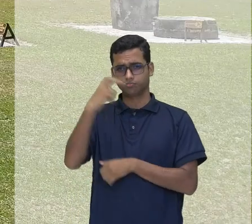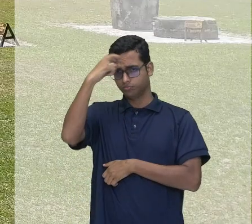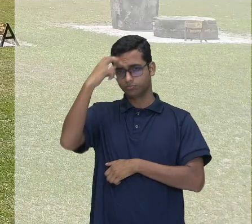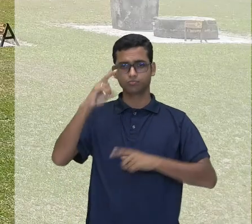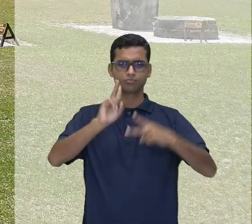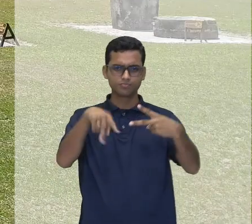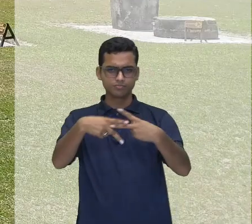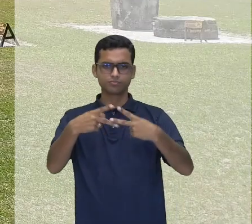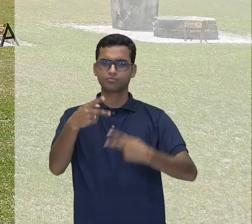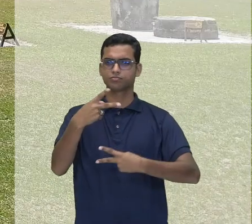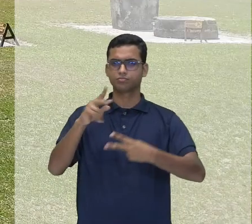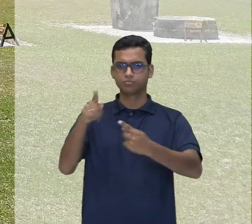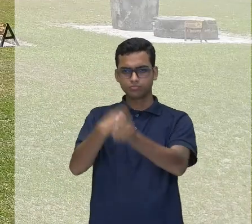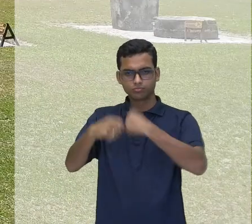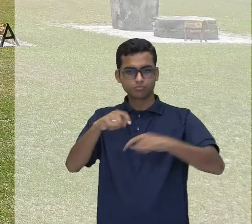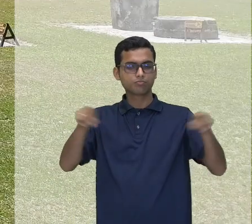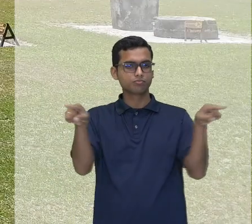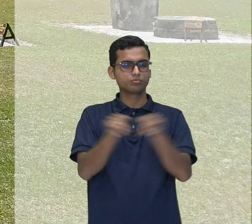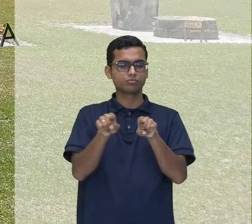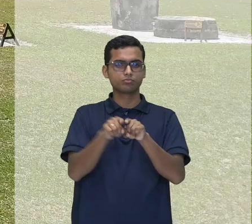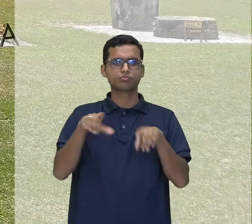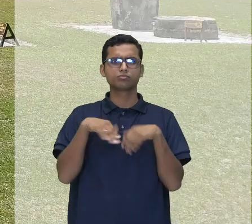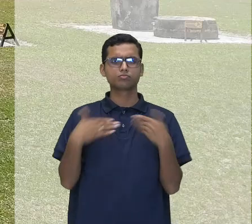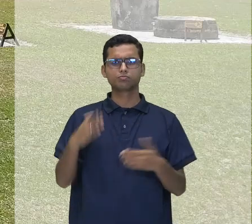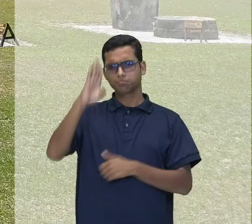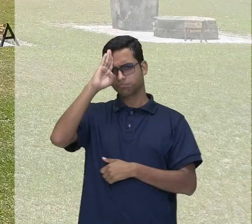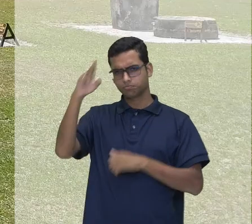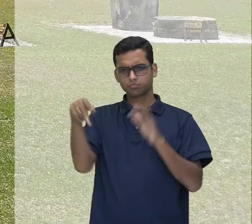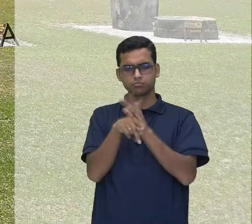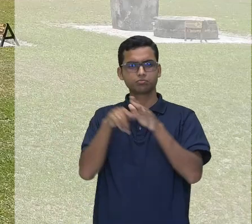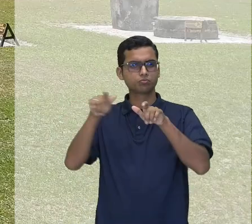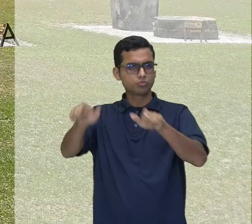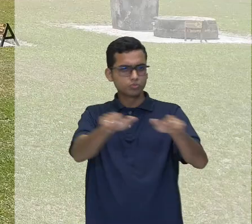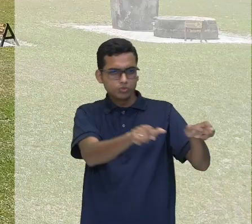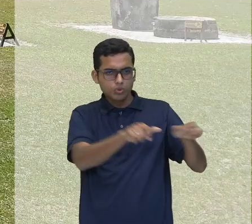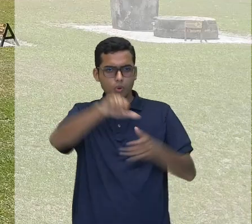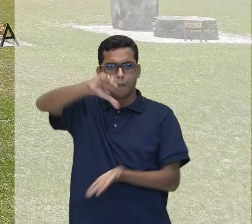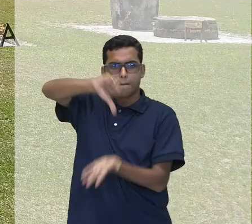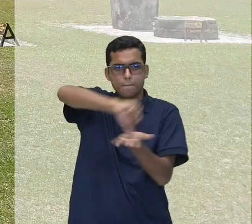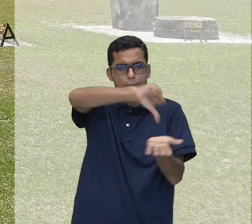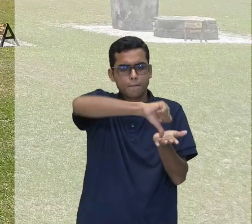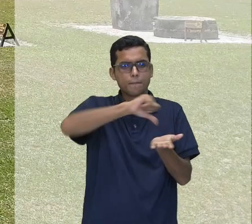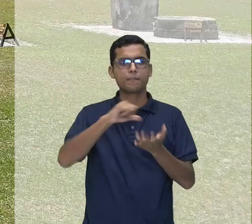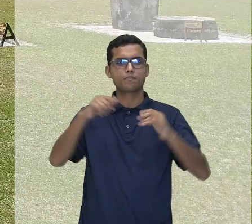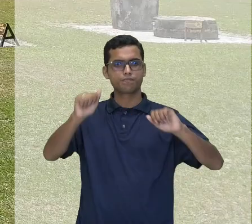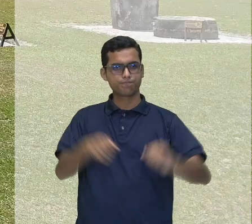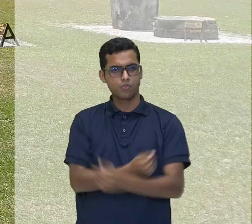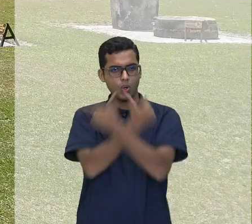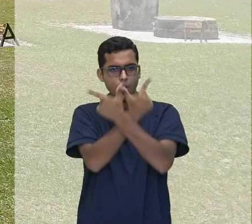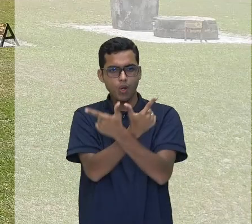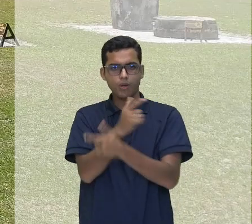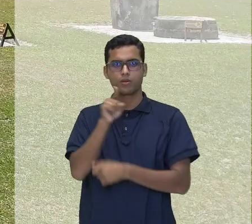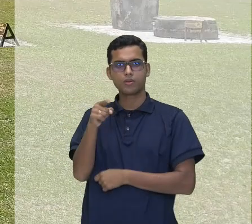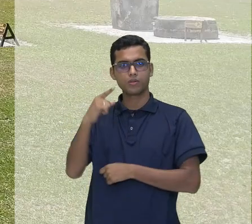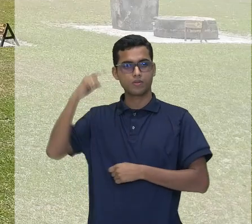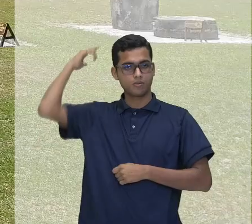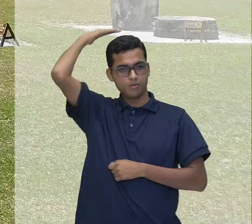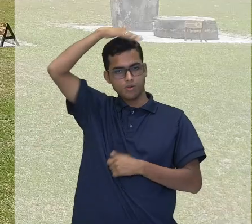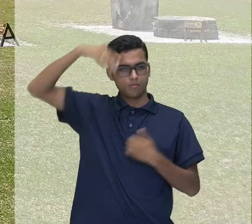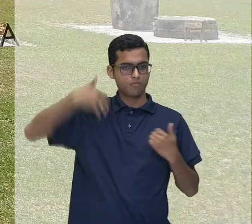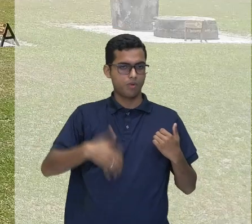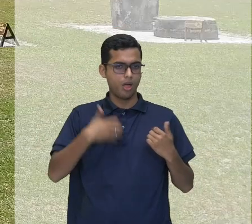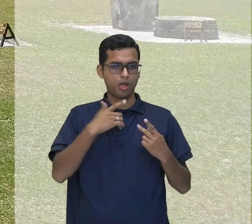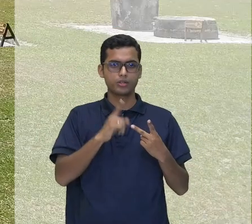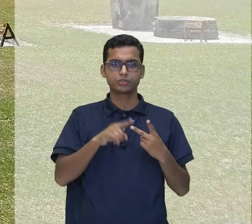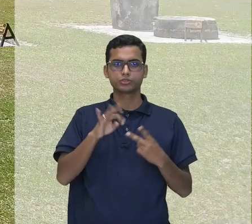administração, ok? Quais são as principais cidades maias? Chichén Itzá, que fica no México, Tikal, Guatemala,